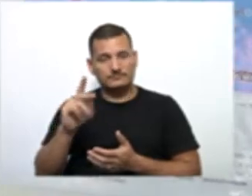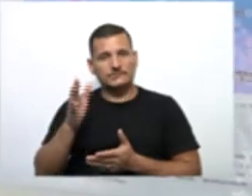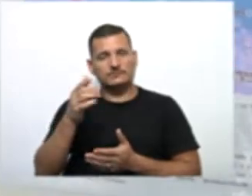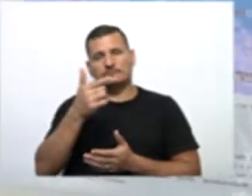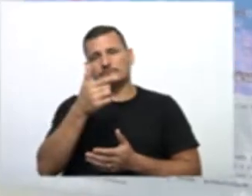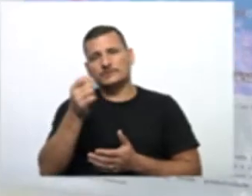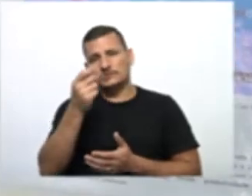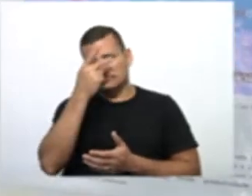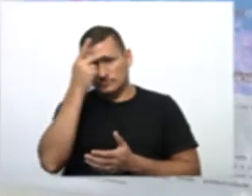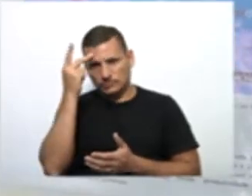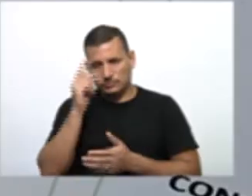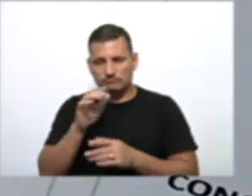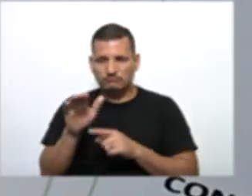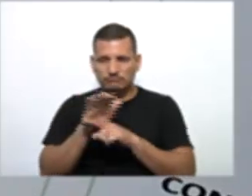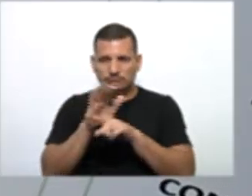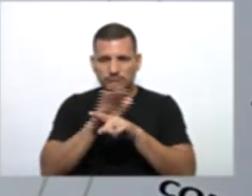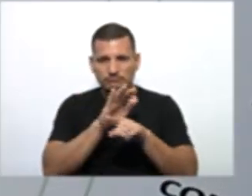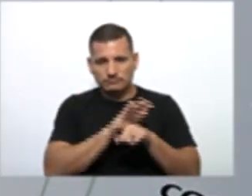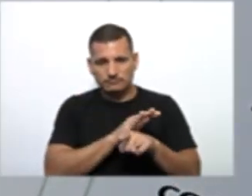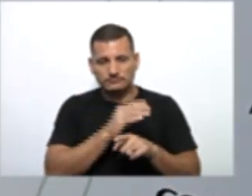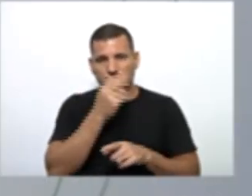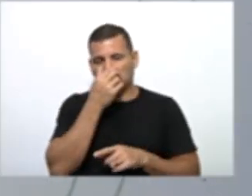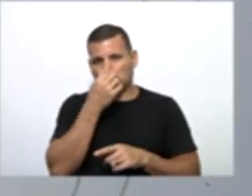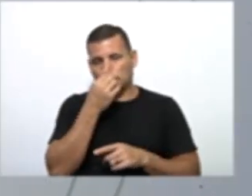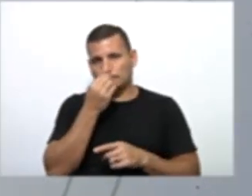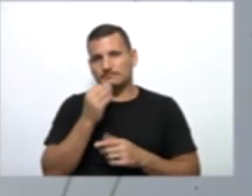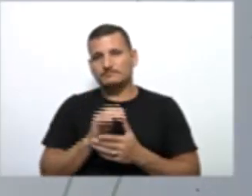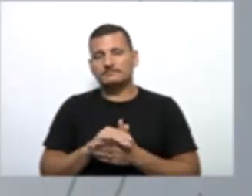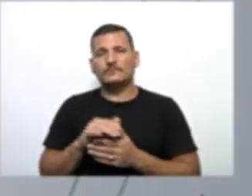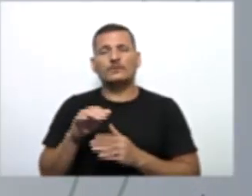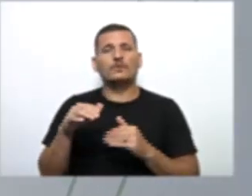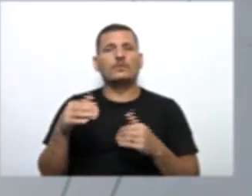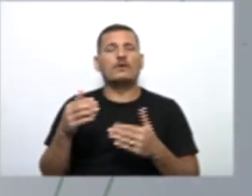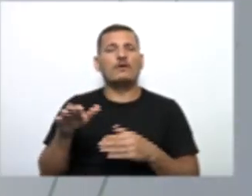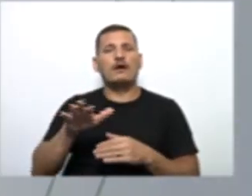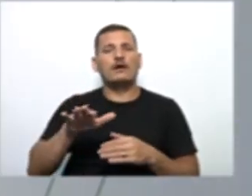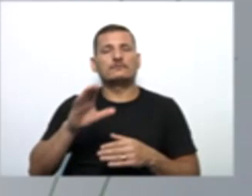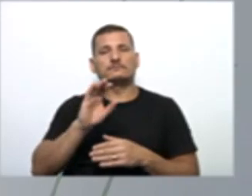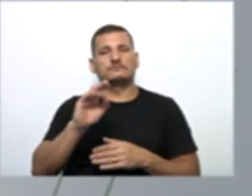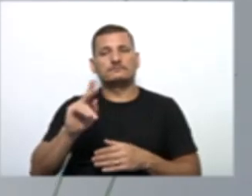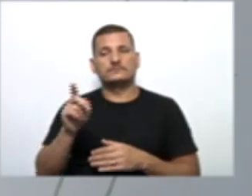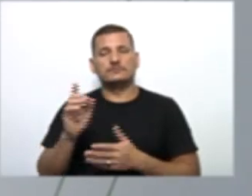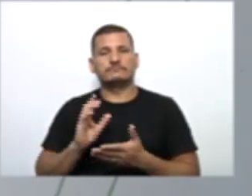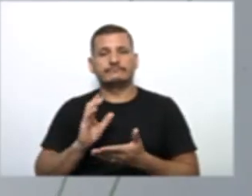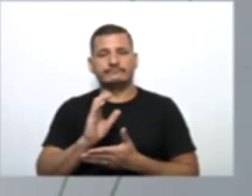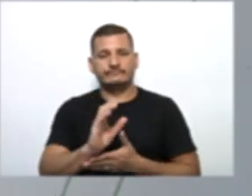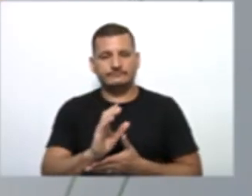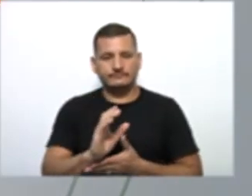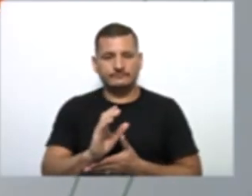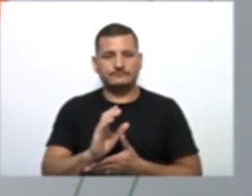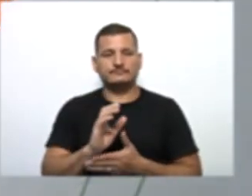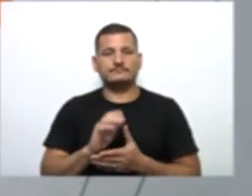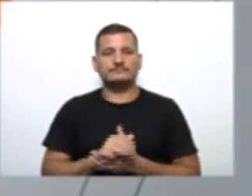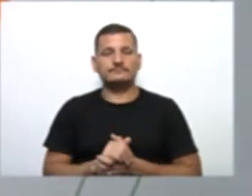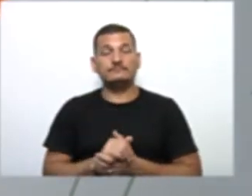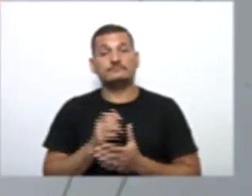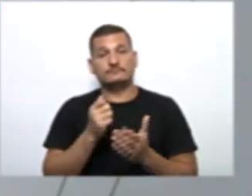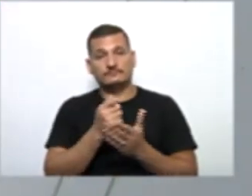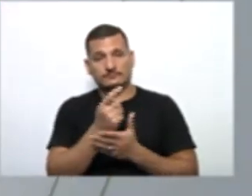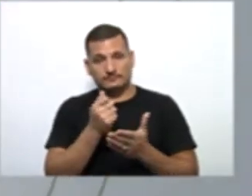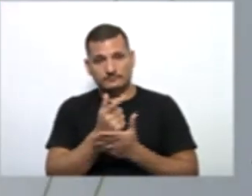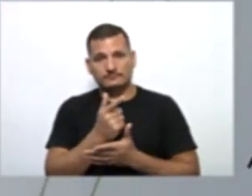pessoas, com as seguintes perguntas: qual ramo de cooperativa você escolheria para investir? Neste caso, a de consumo ganhou